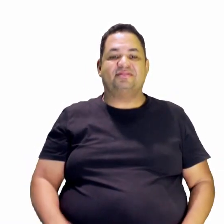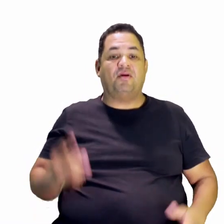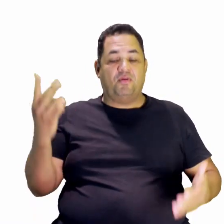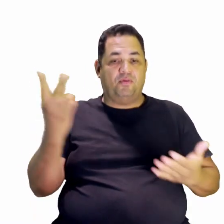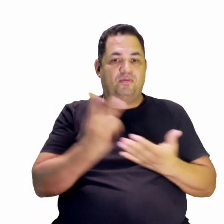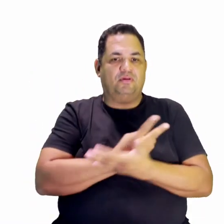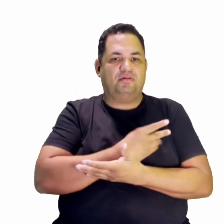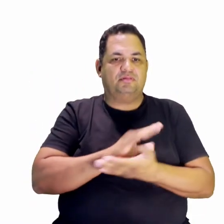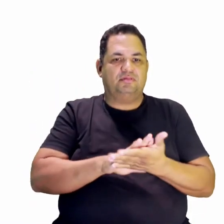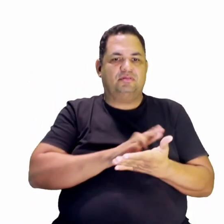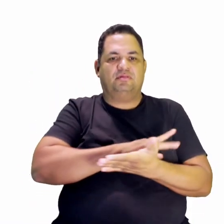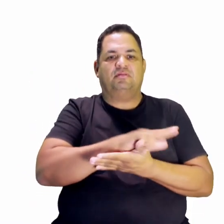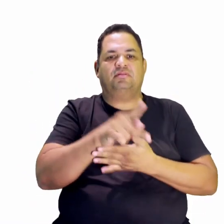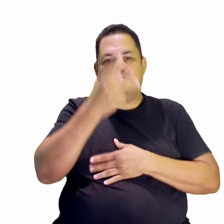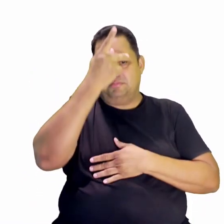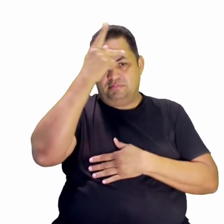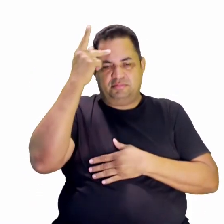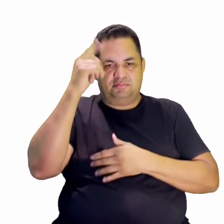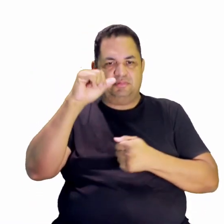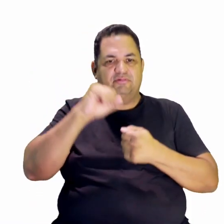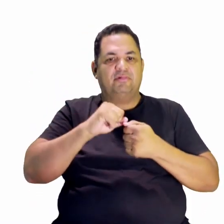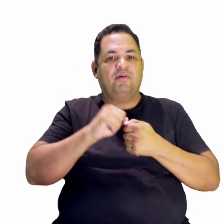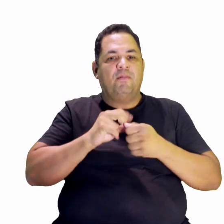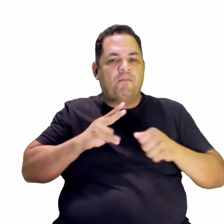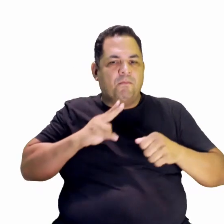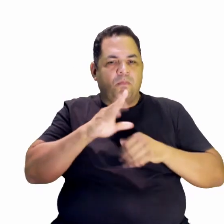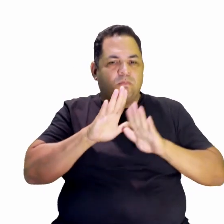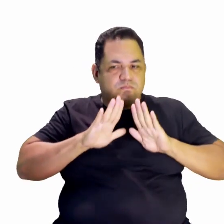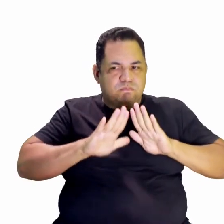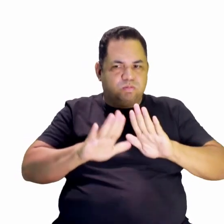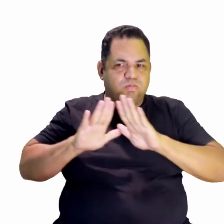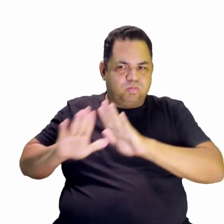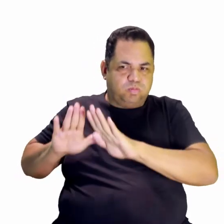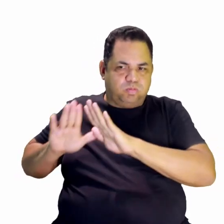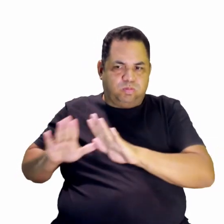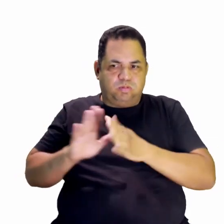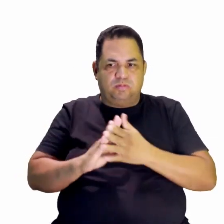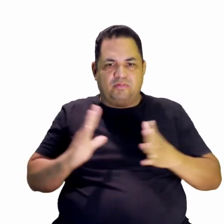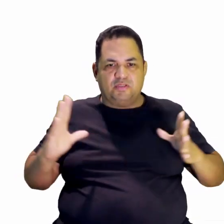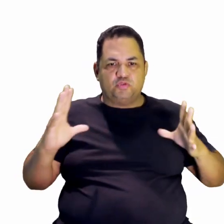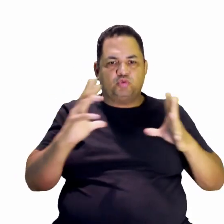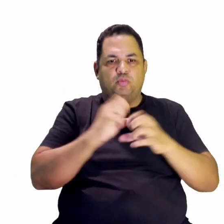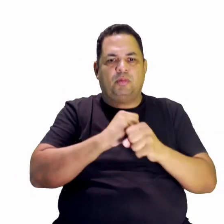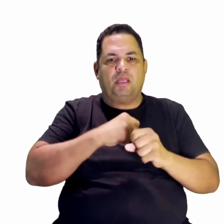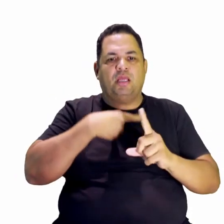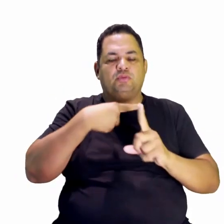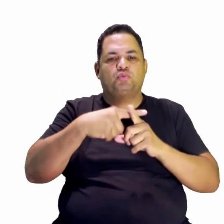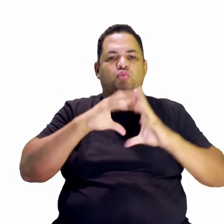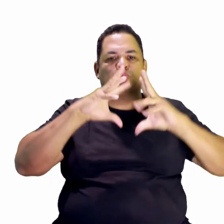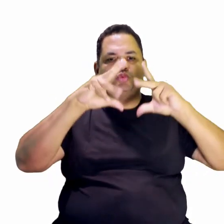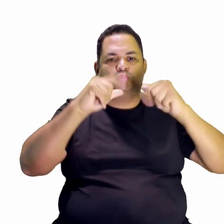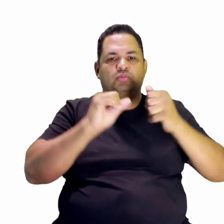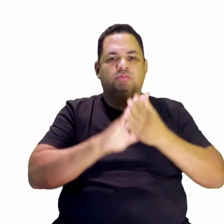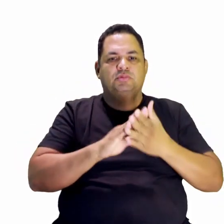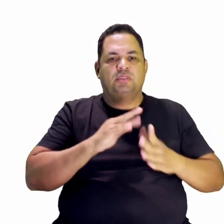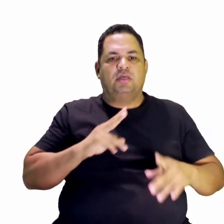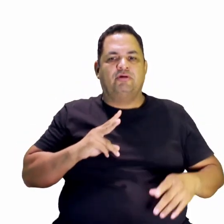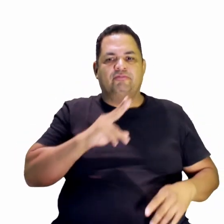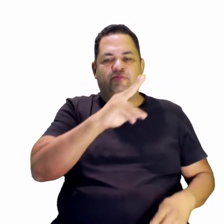situação em que muitas pessoas estão fazendo força. E a força de cada um vai somar de tal maneira que não tem uma